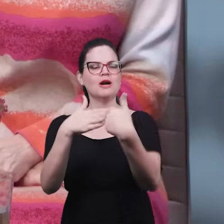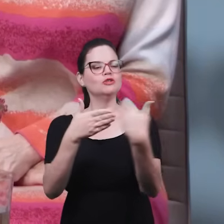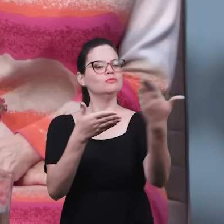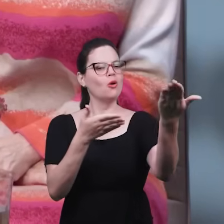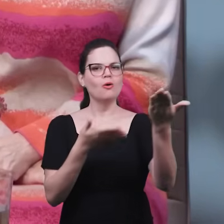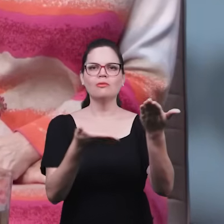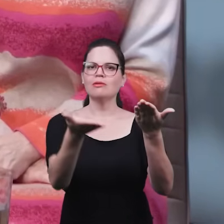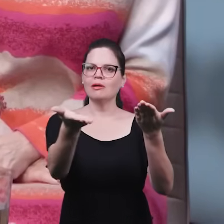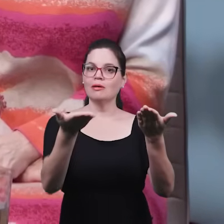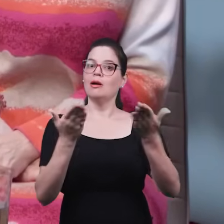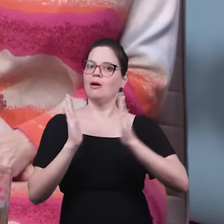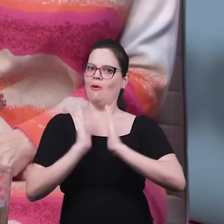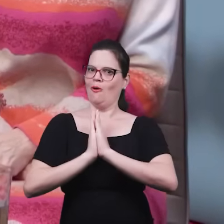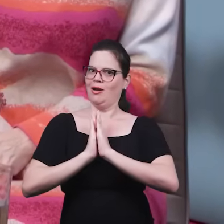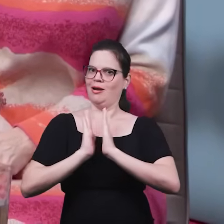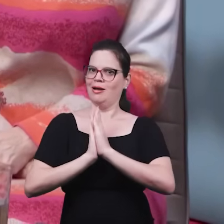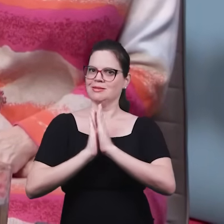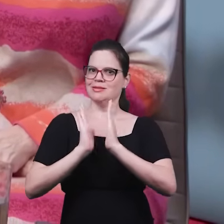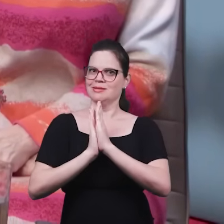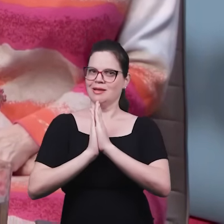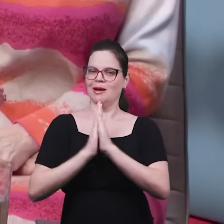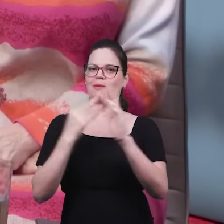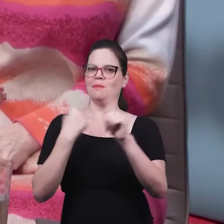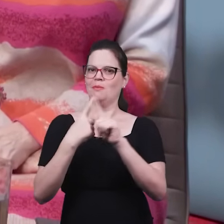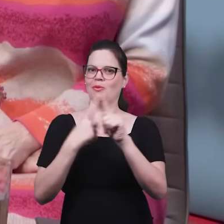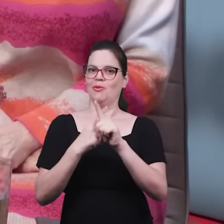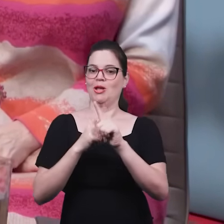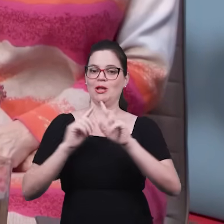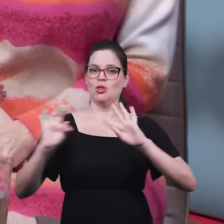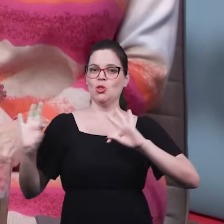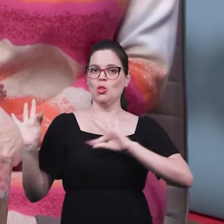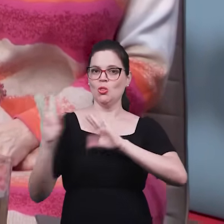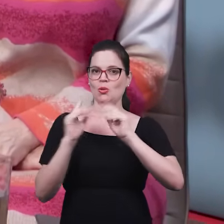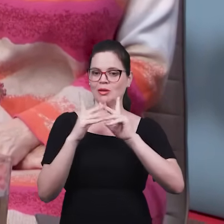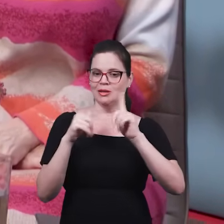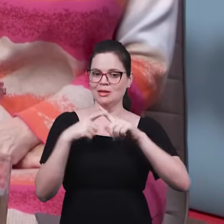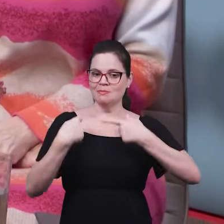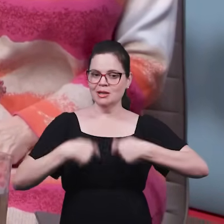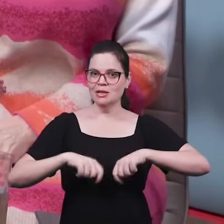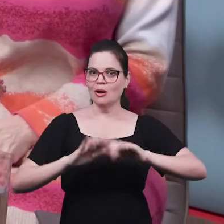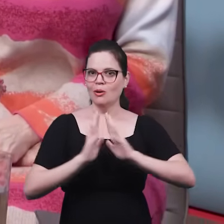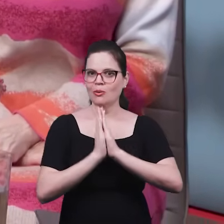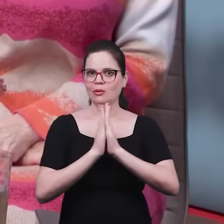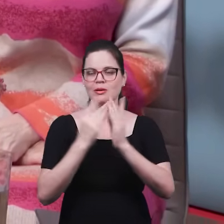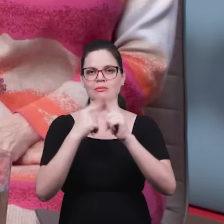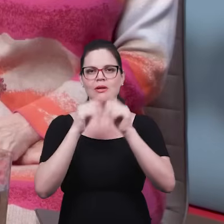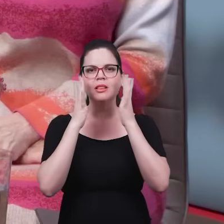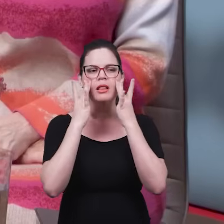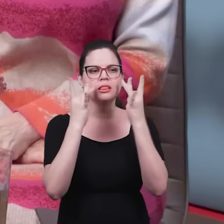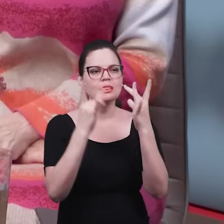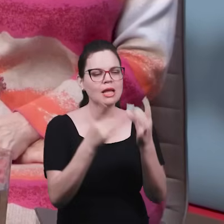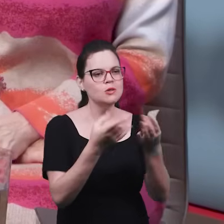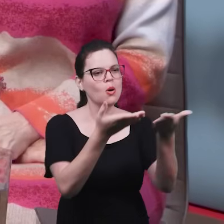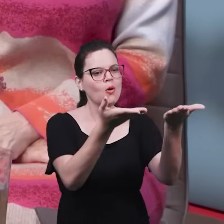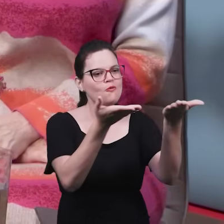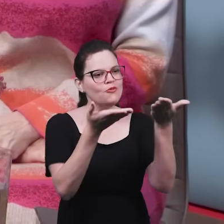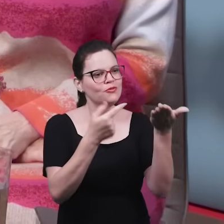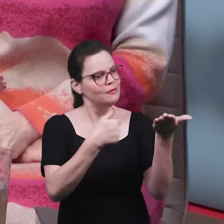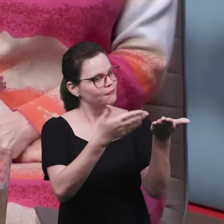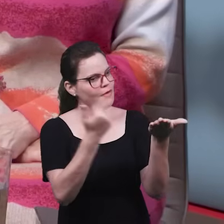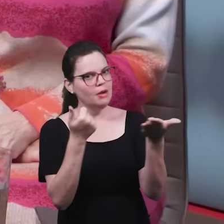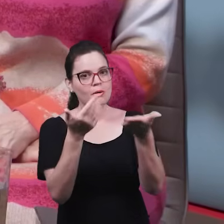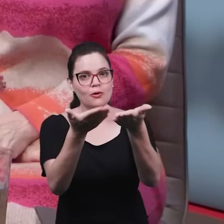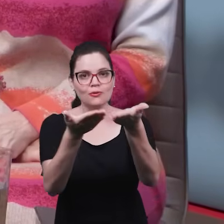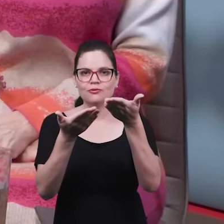Então tem a oração, que ali reúne toda a igreja, mas também tem essa atenção diferenciada,